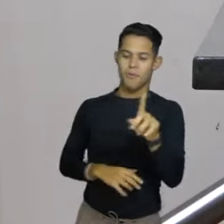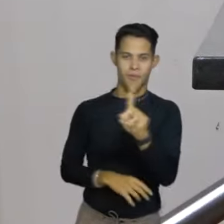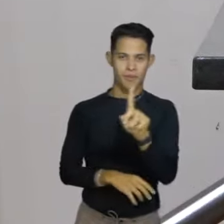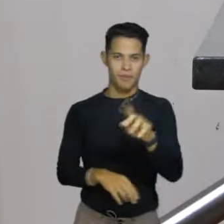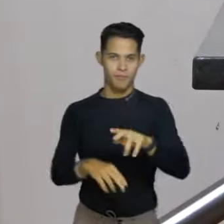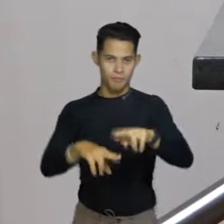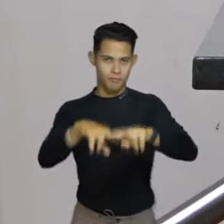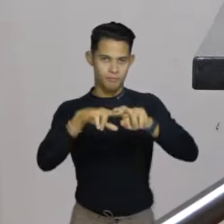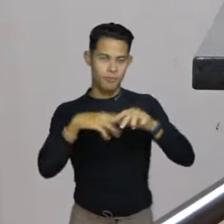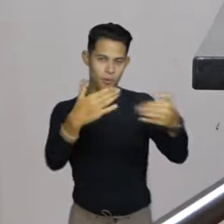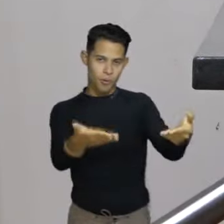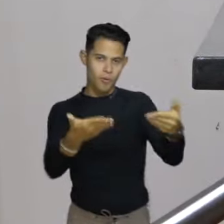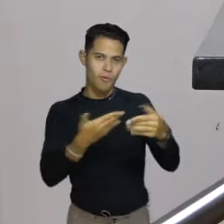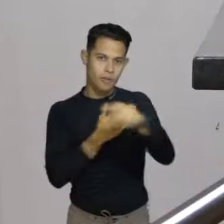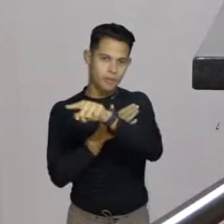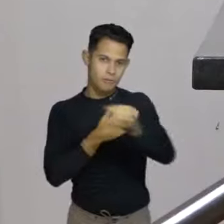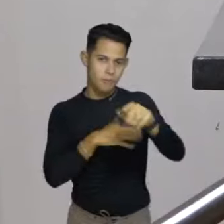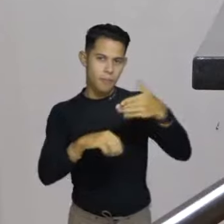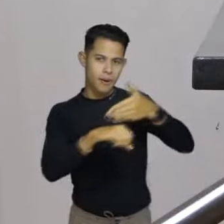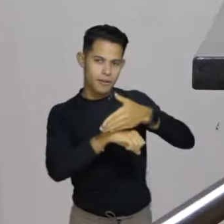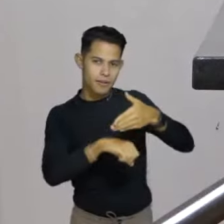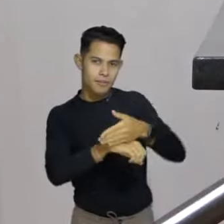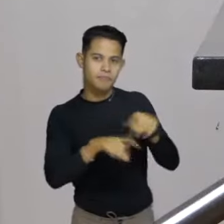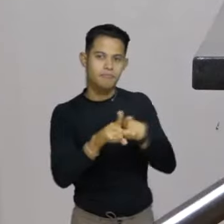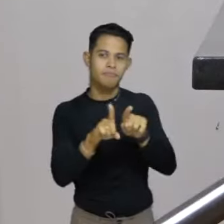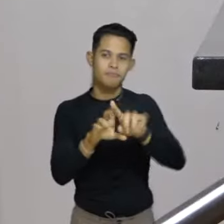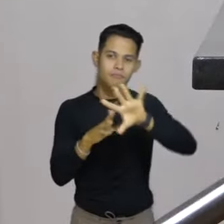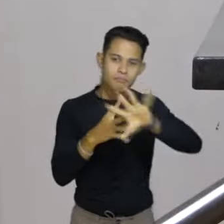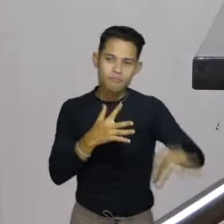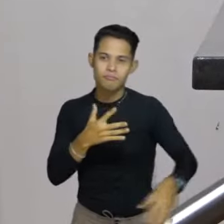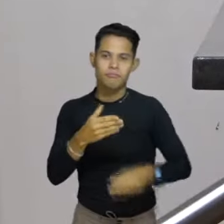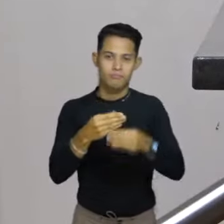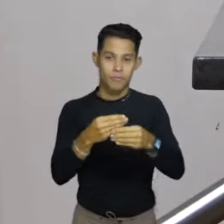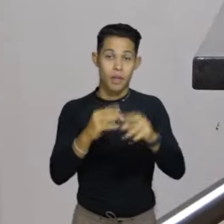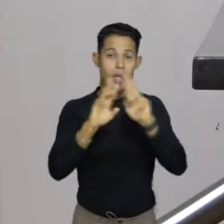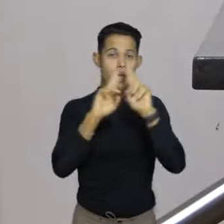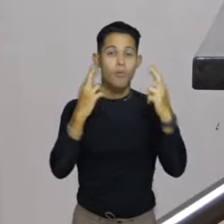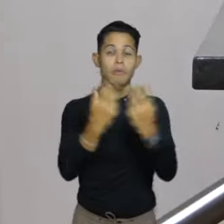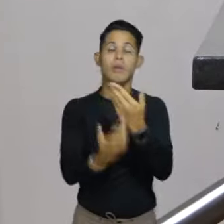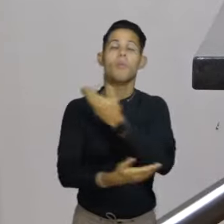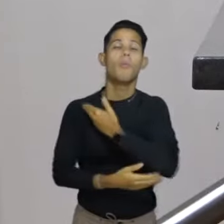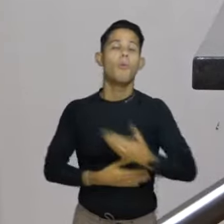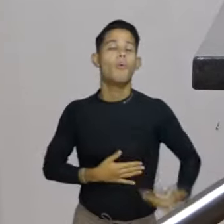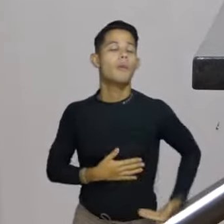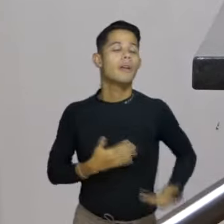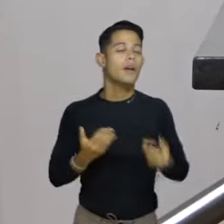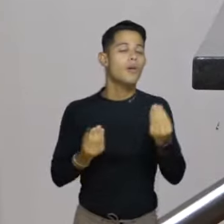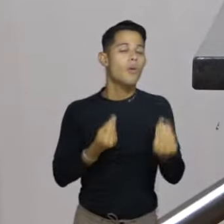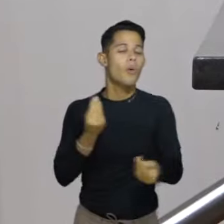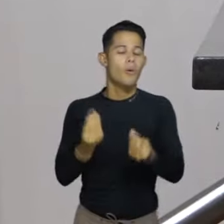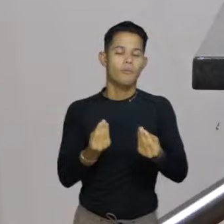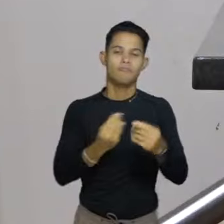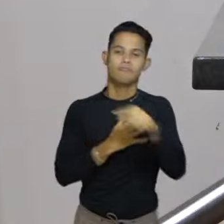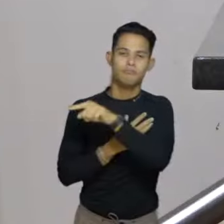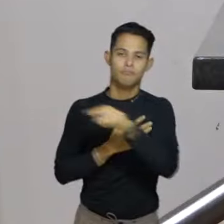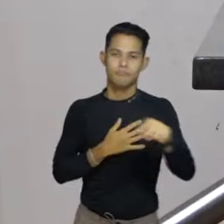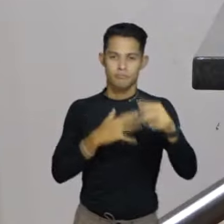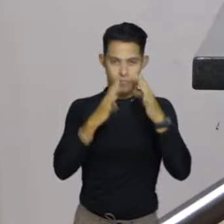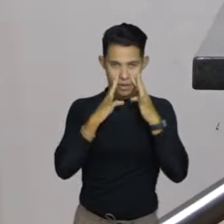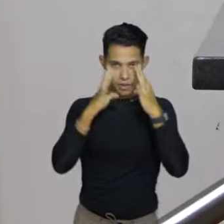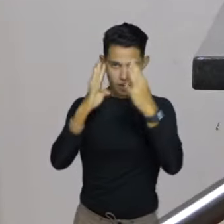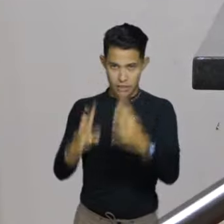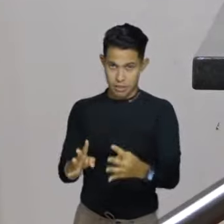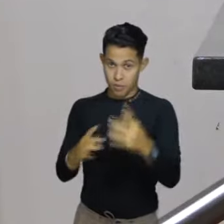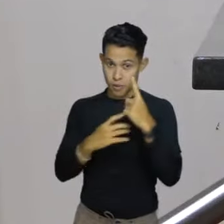puderem amanhã participar dar a sua contribuição n a audiência é para a que a gente possa escutar o interesse dos